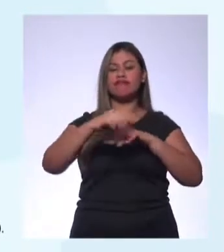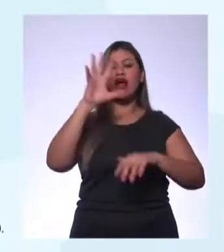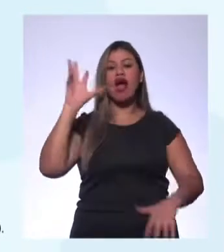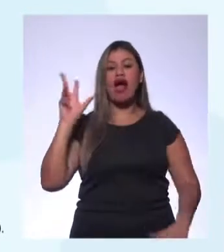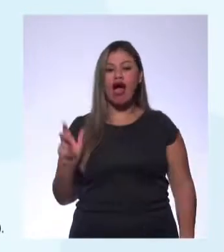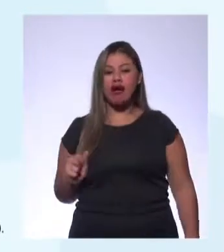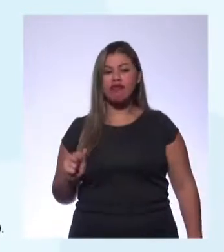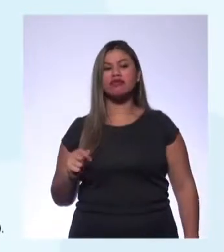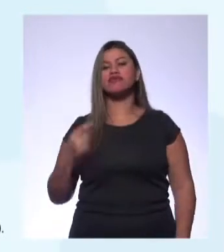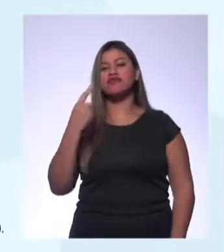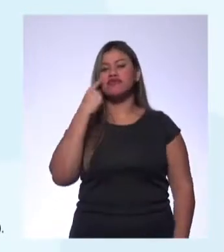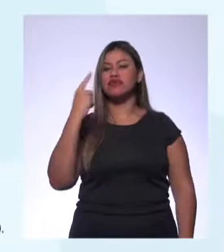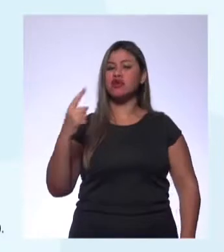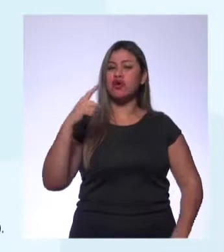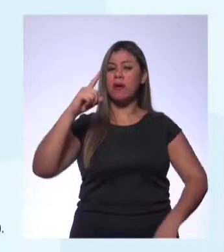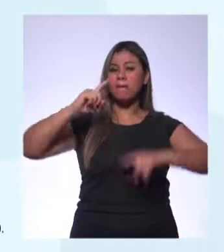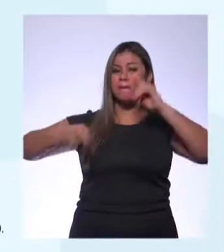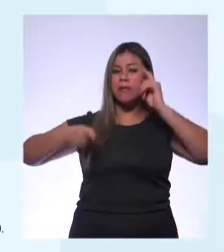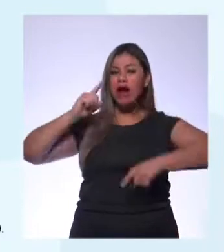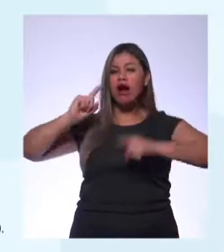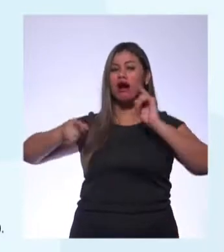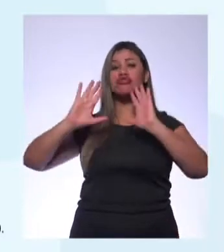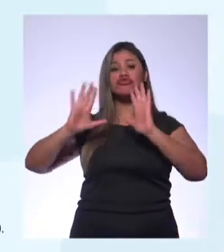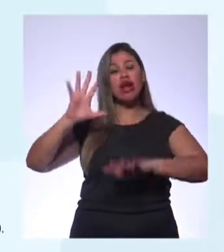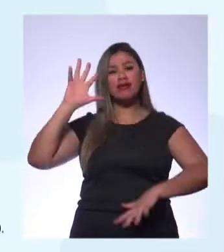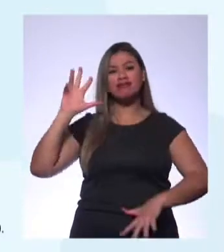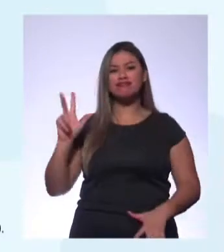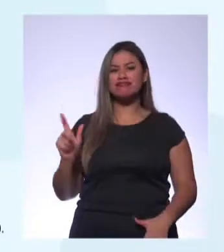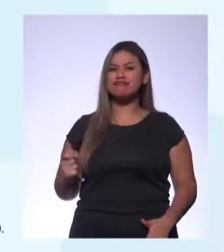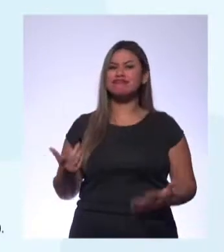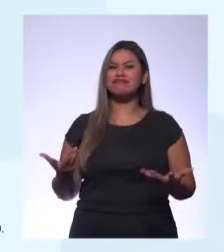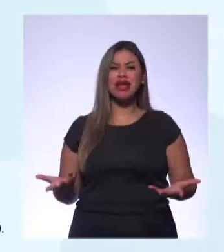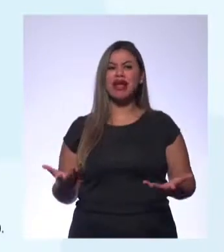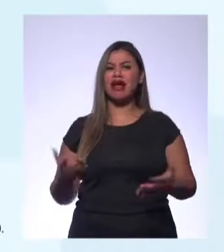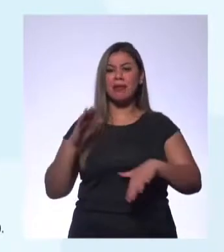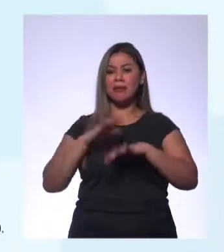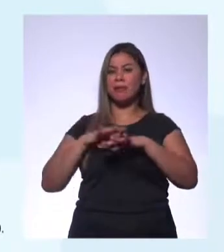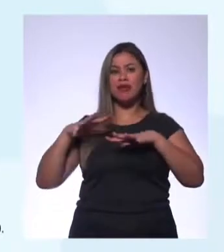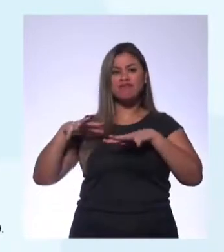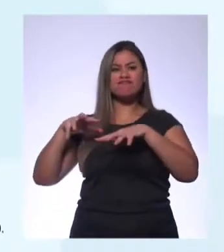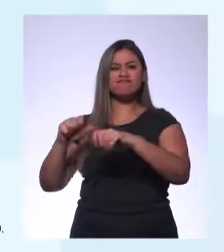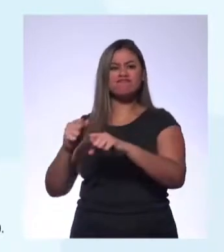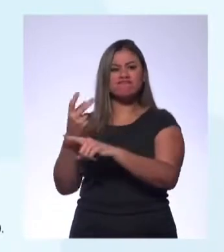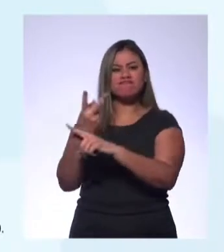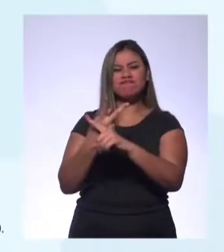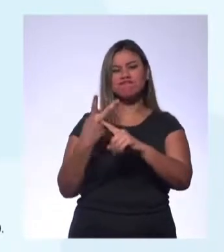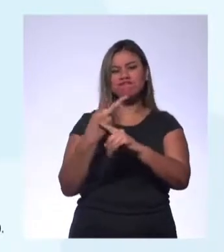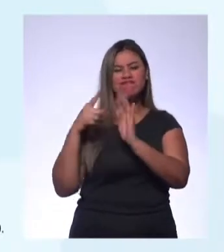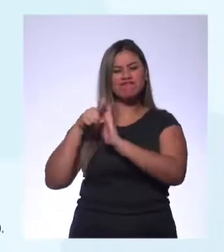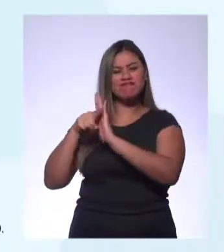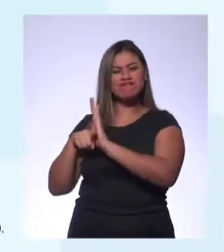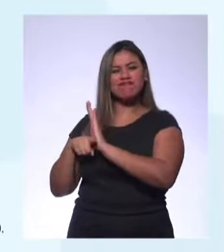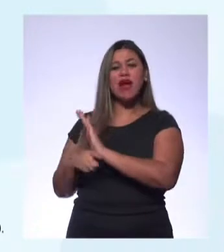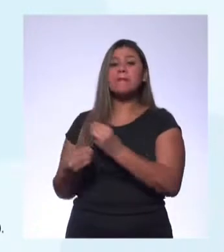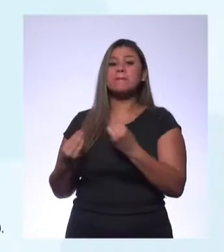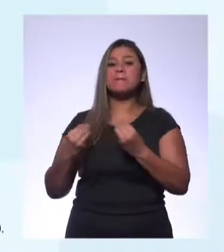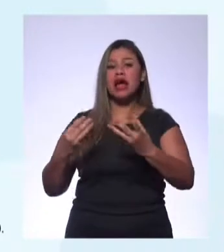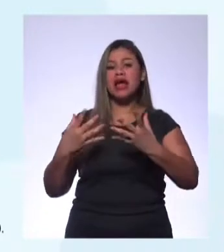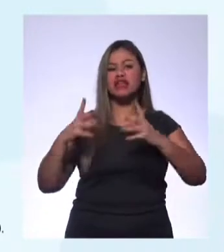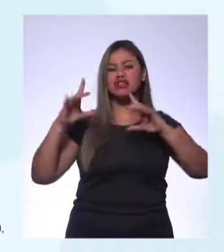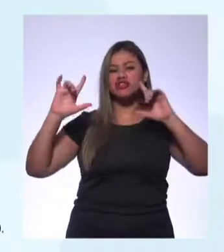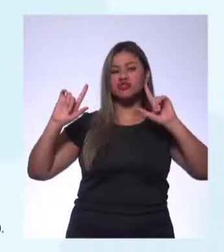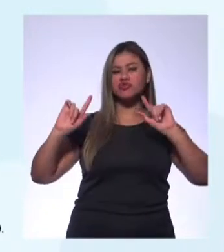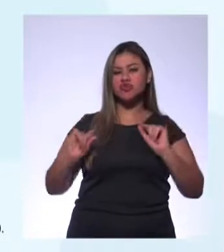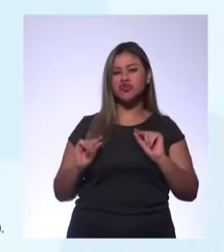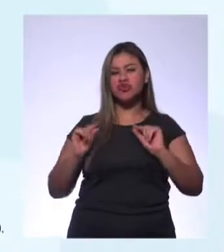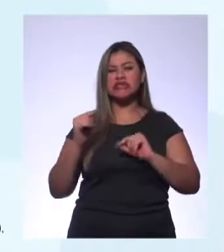ali legislando sobre um continente que eles pretendiam explorar, né? Justamente para dar uma